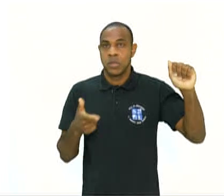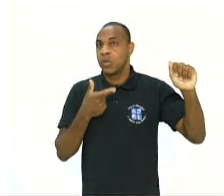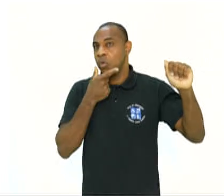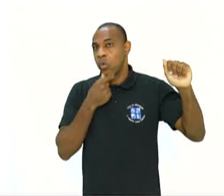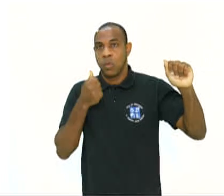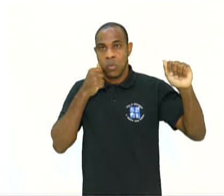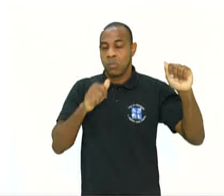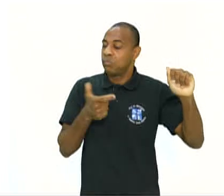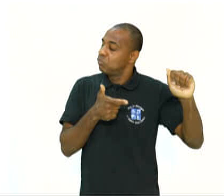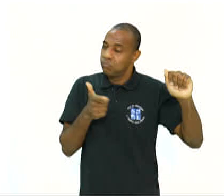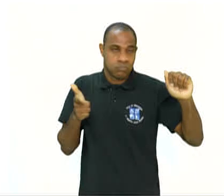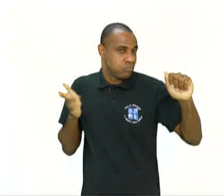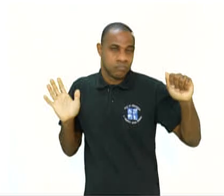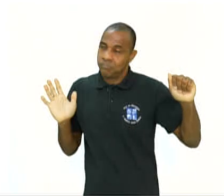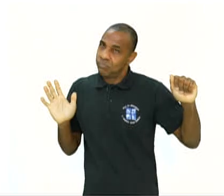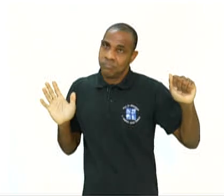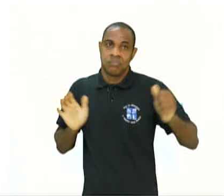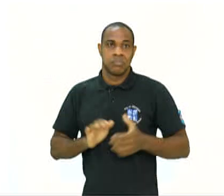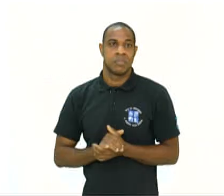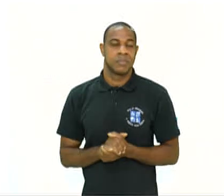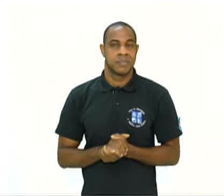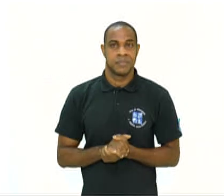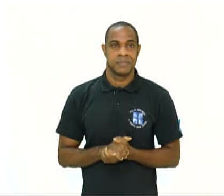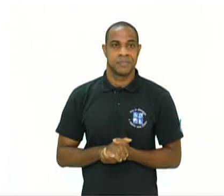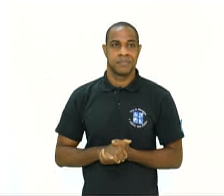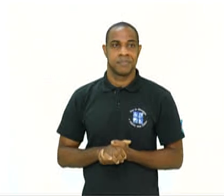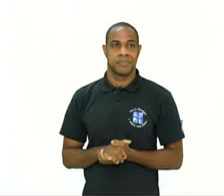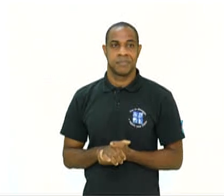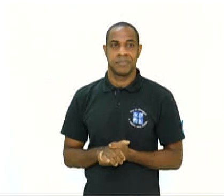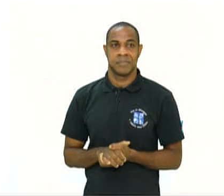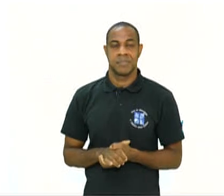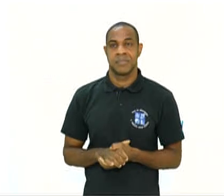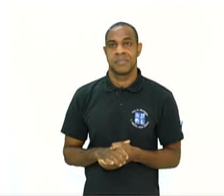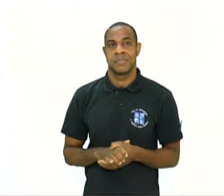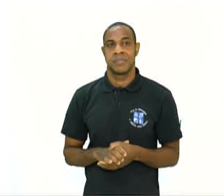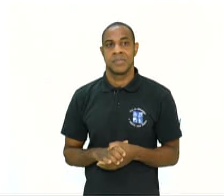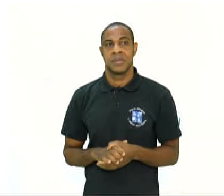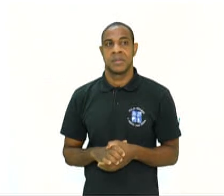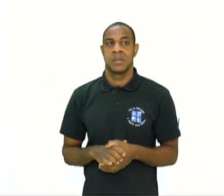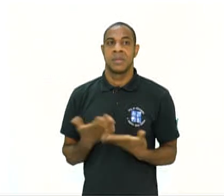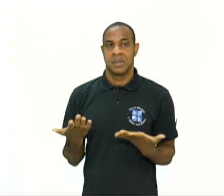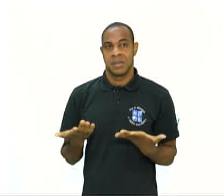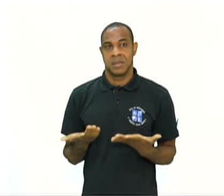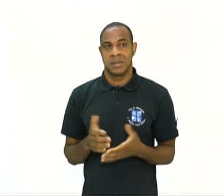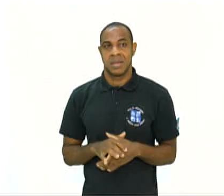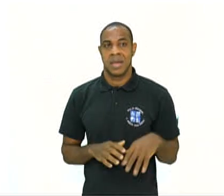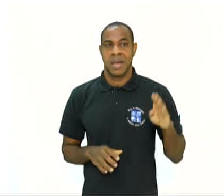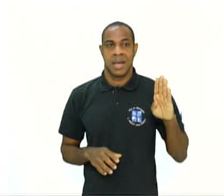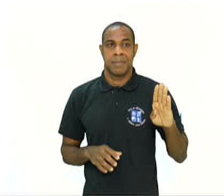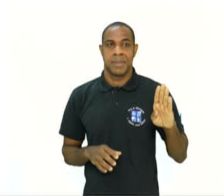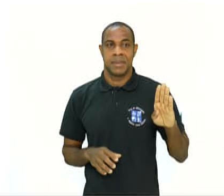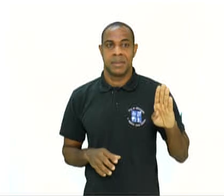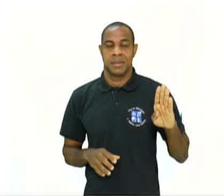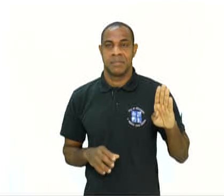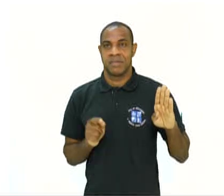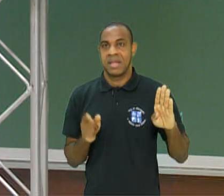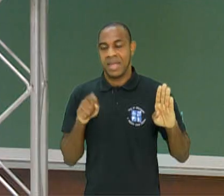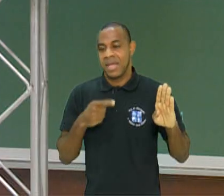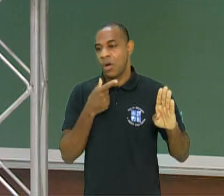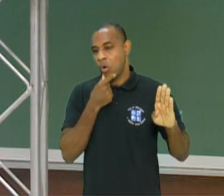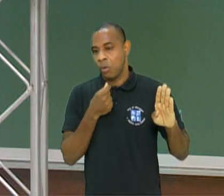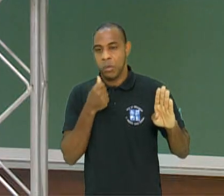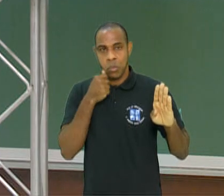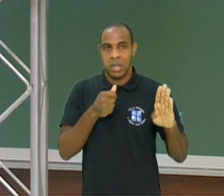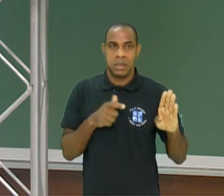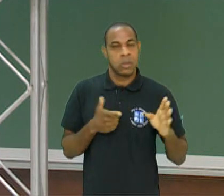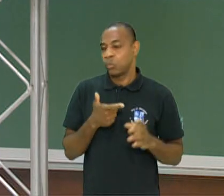órgãos sexuais, beleza? A letra B eu falo, é aquele que é ou homem ou mulher, né? Então, ali não tem gênero,